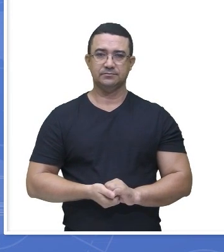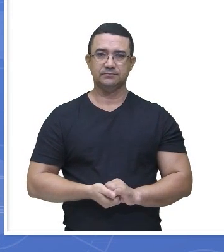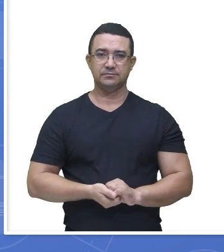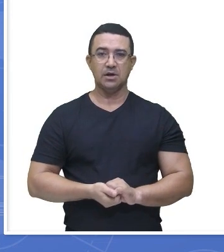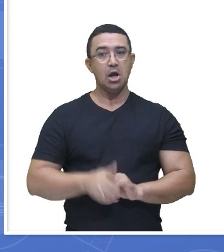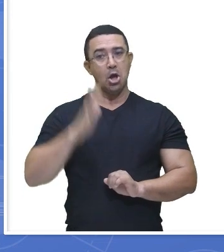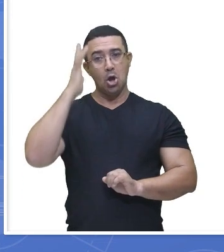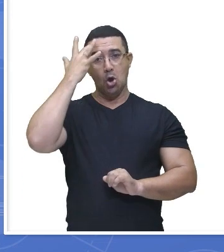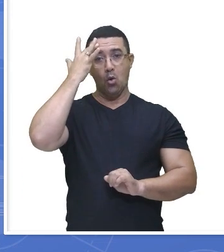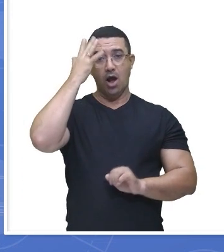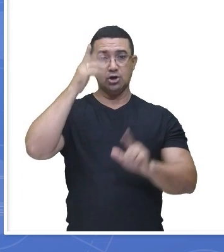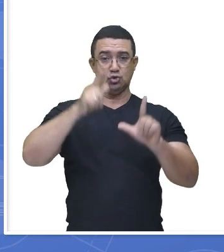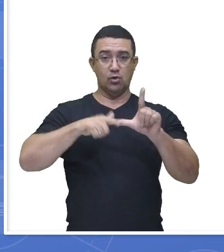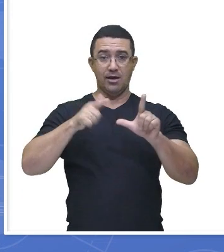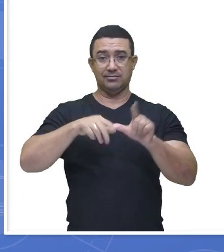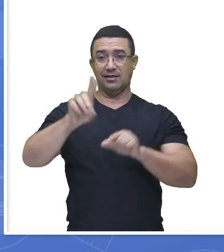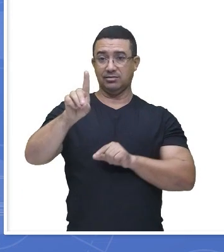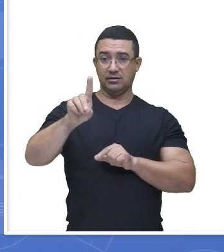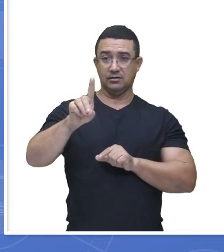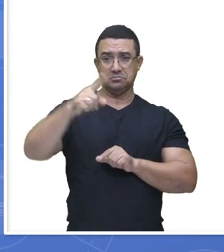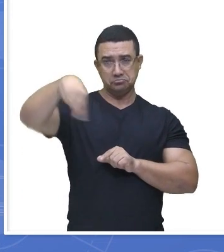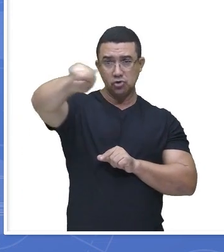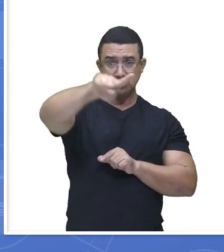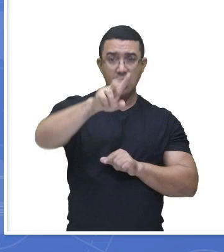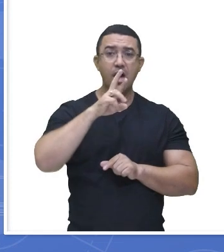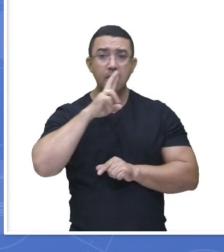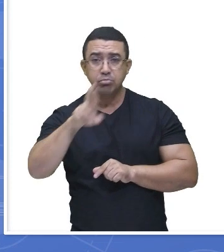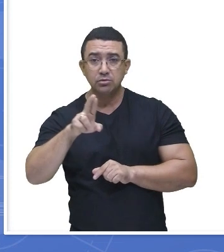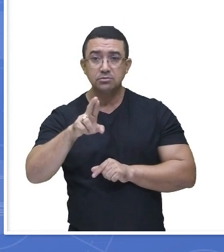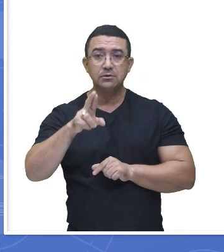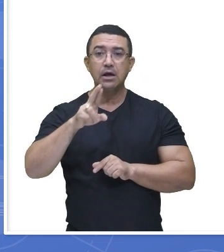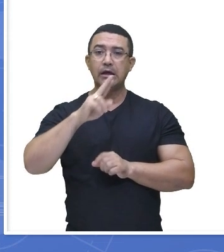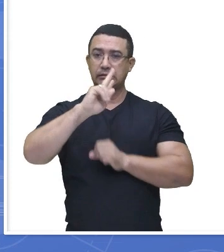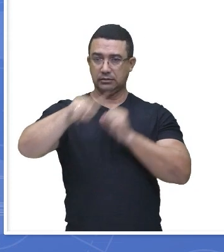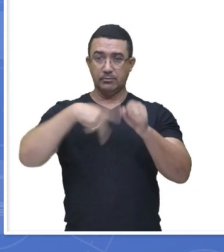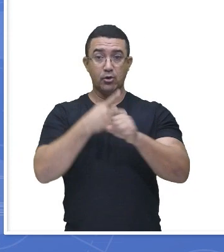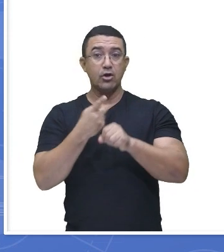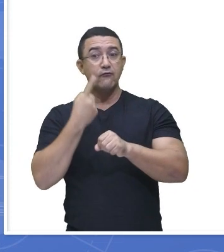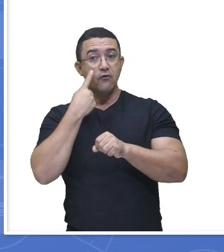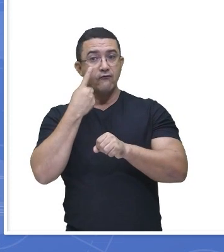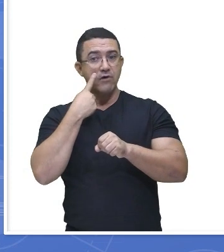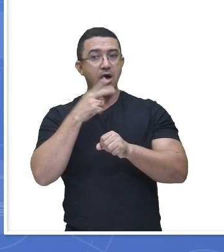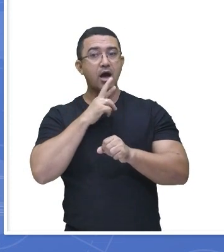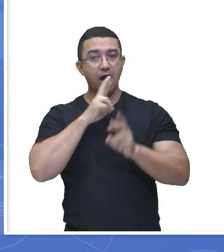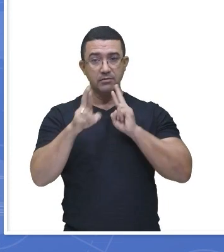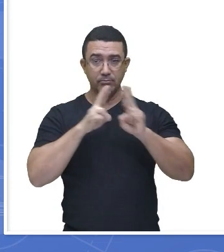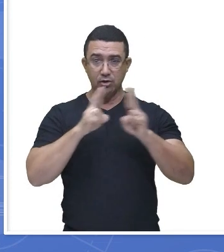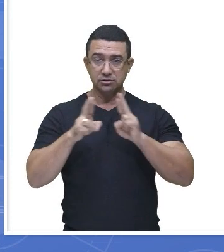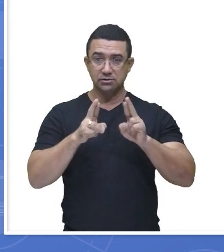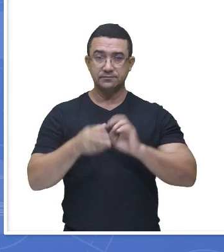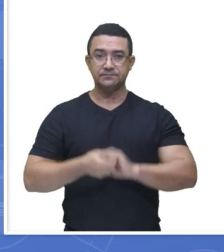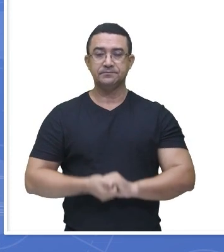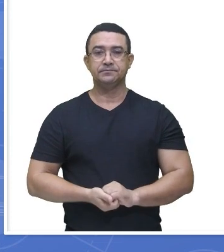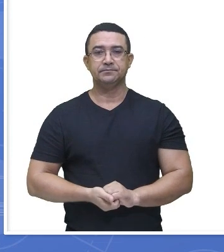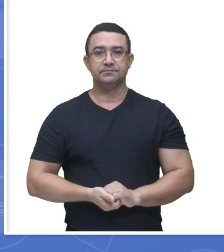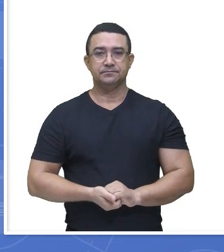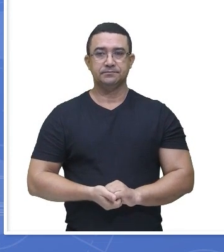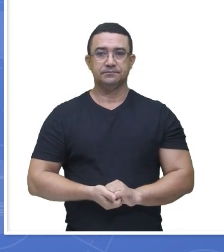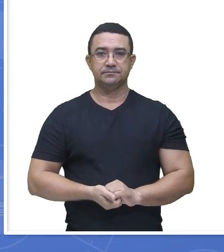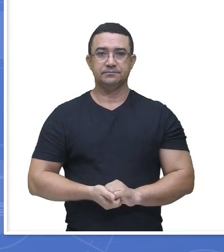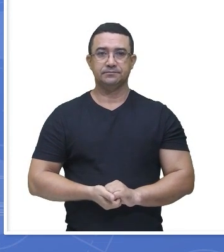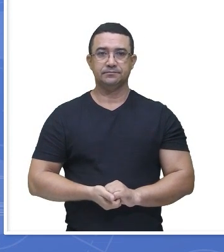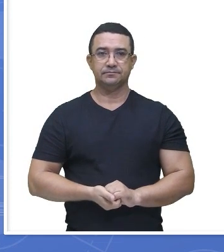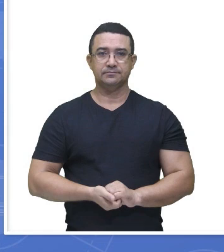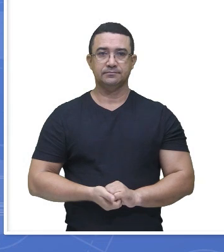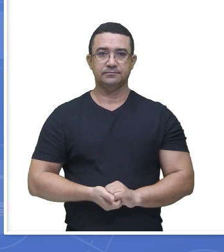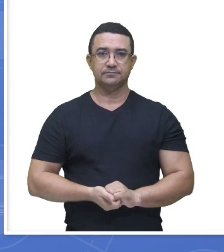eu acho, porque eu quero que vocês é que respondam. Daqui a pouco nós vamos ver. Falsa, verdade, verdade, falsa. Letra D, e